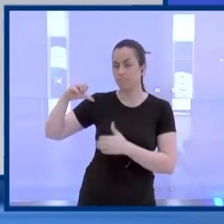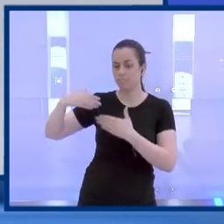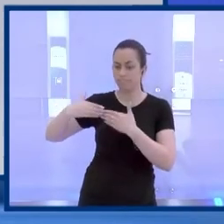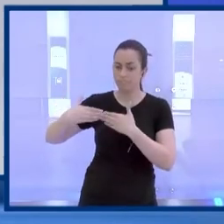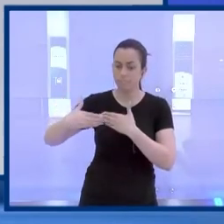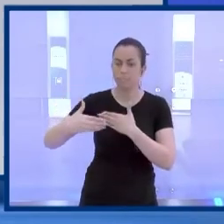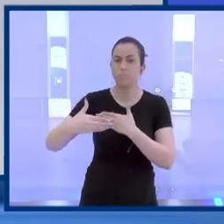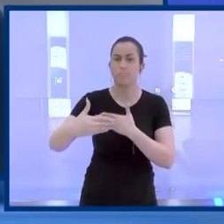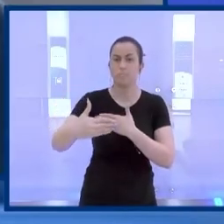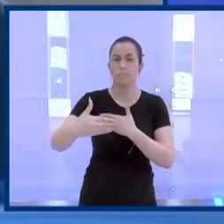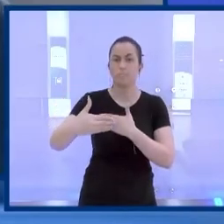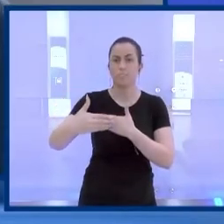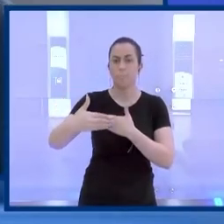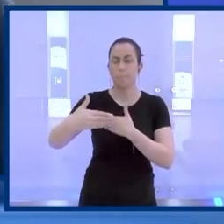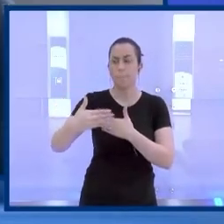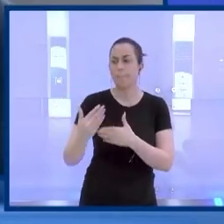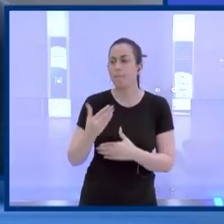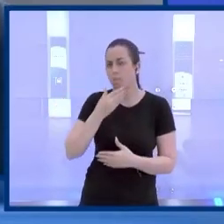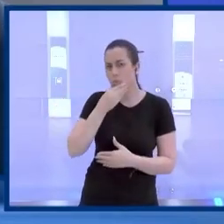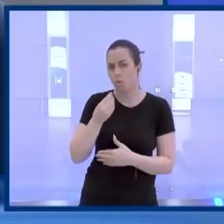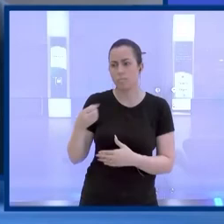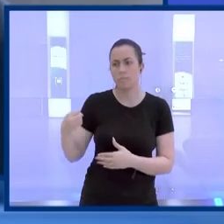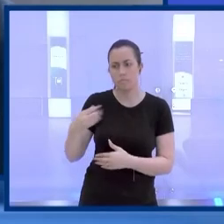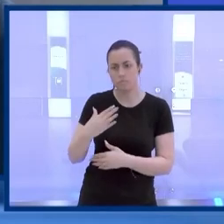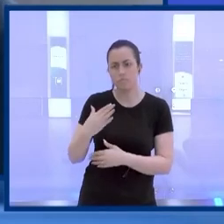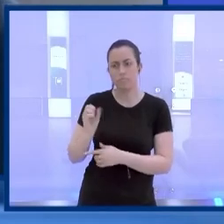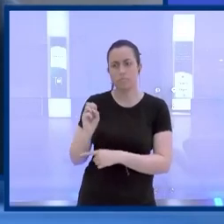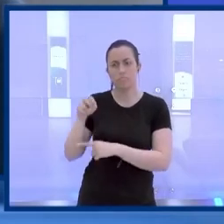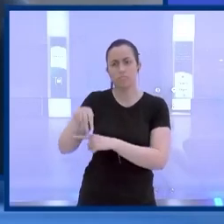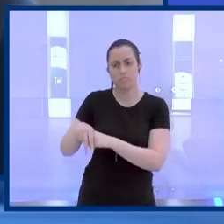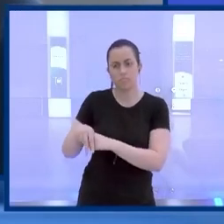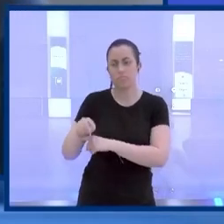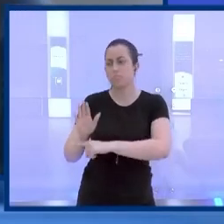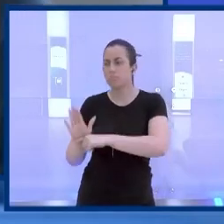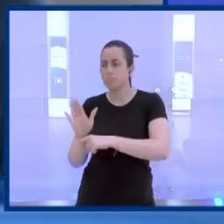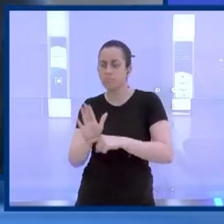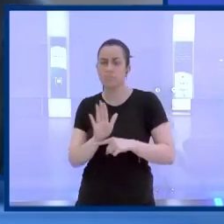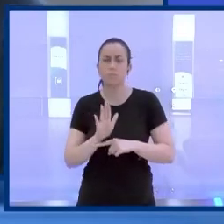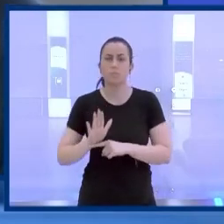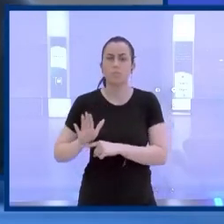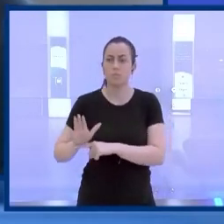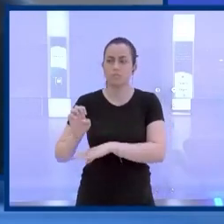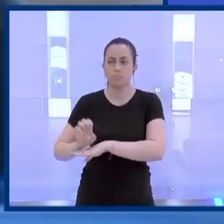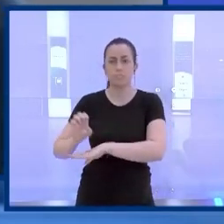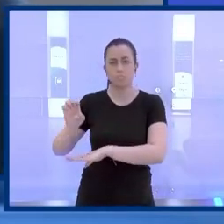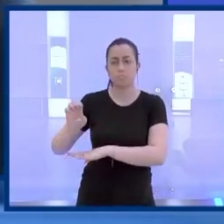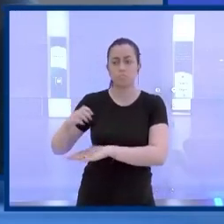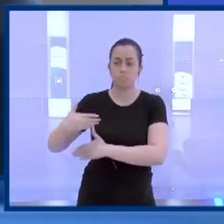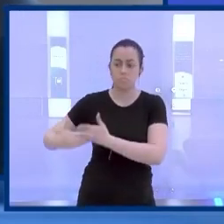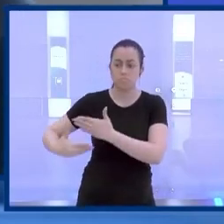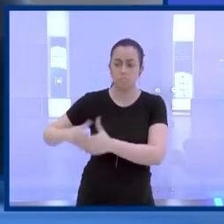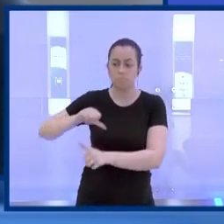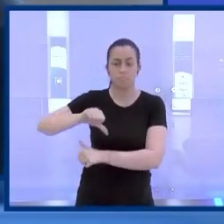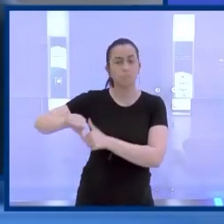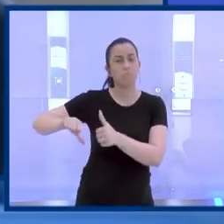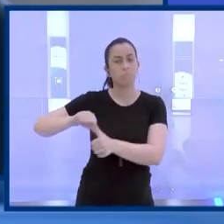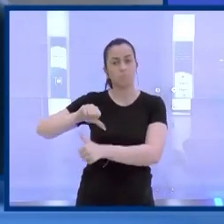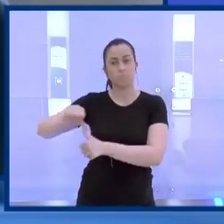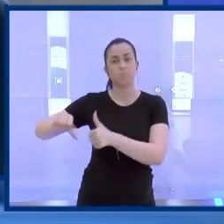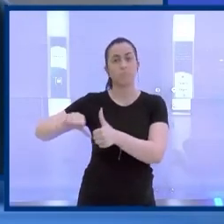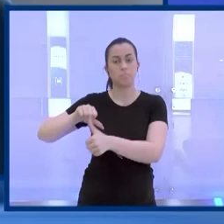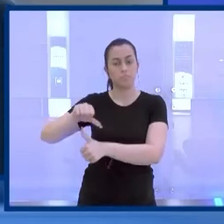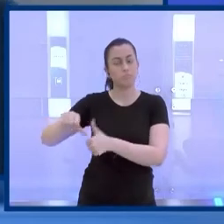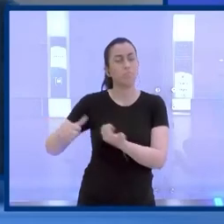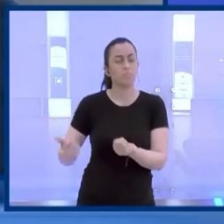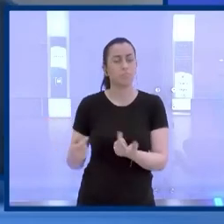governador assume o governo do Estado e tantas transformações passa a fazer, e tanto se